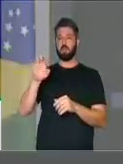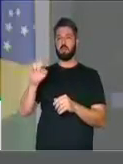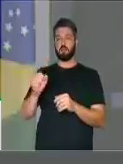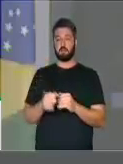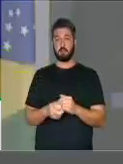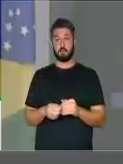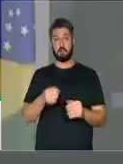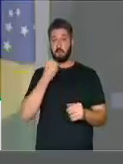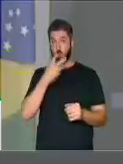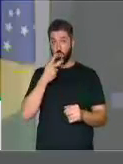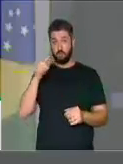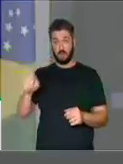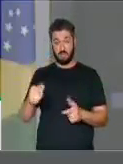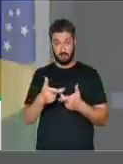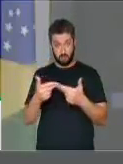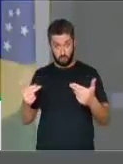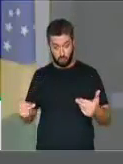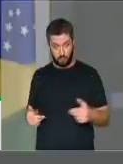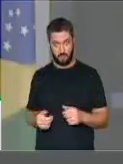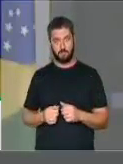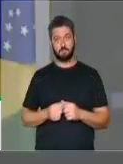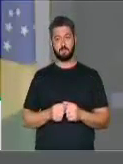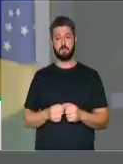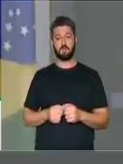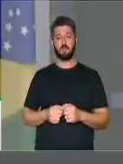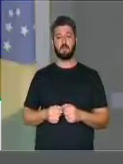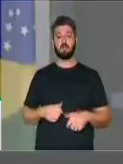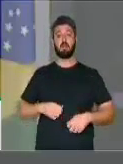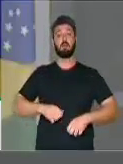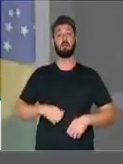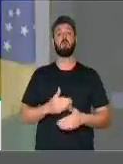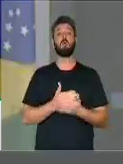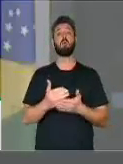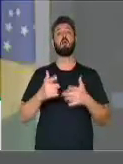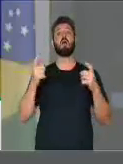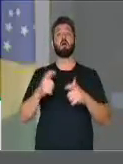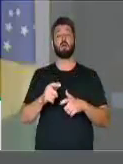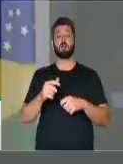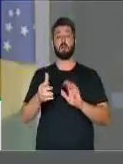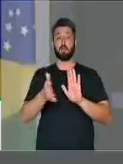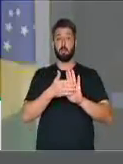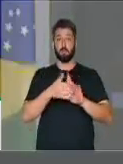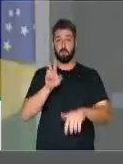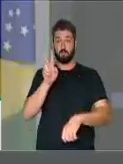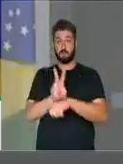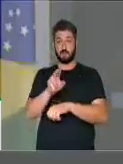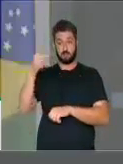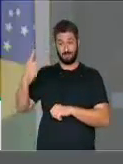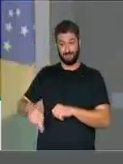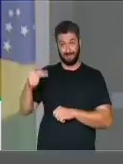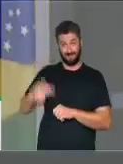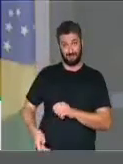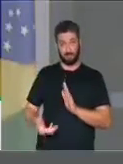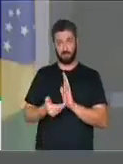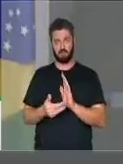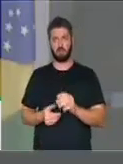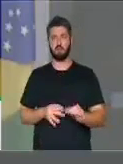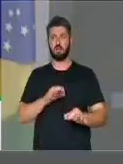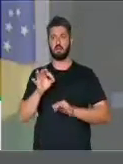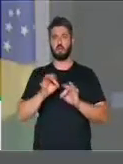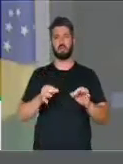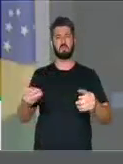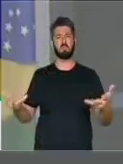é importante salientar que essas evidências de desvios tiveram origem na proposta de fiscalização financeira desta Casa e na